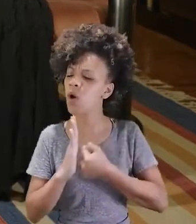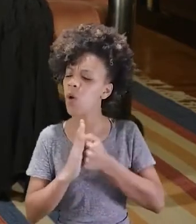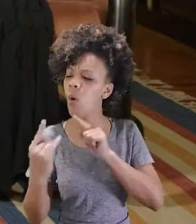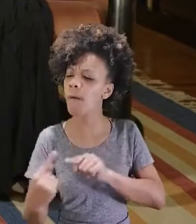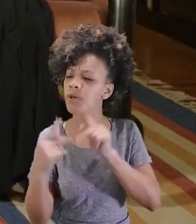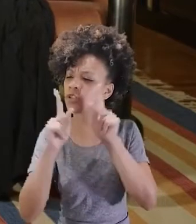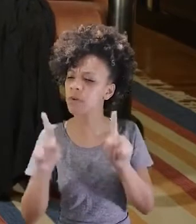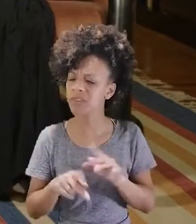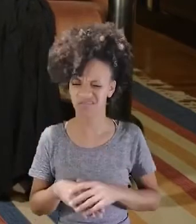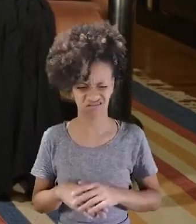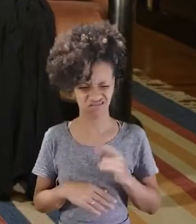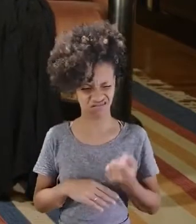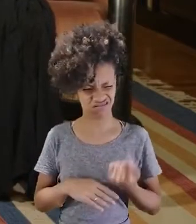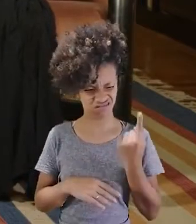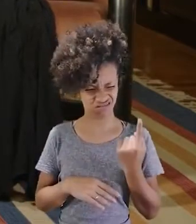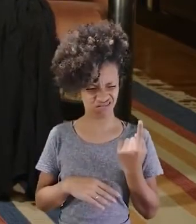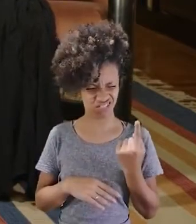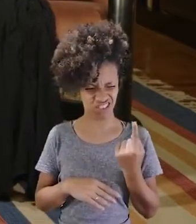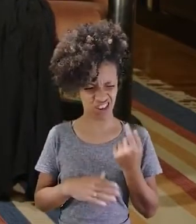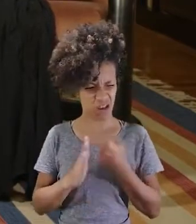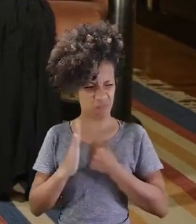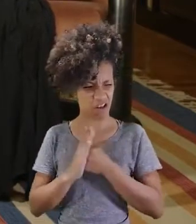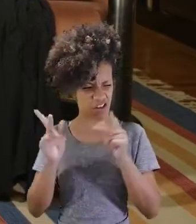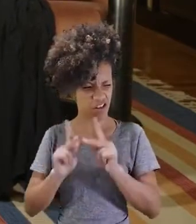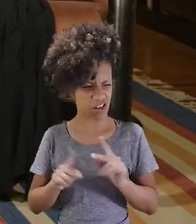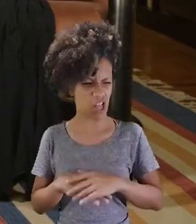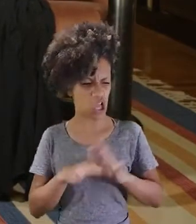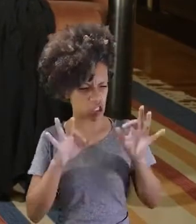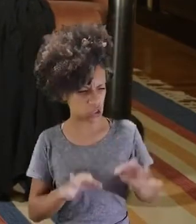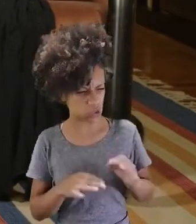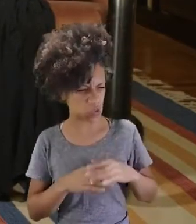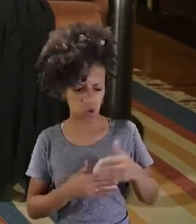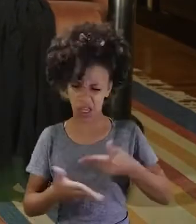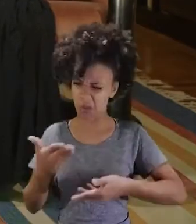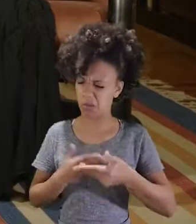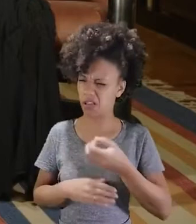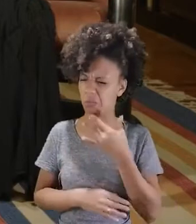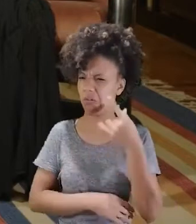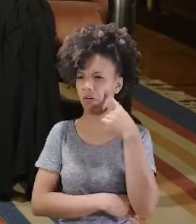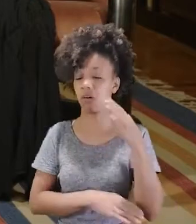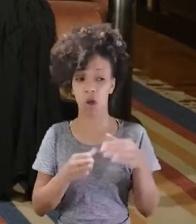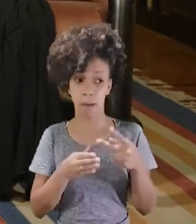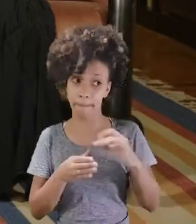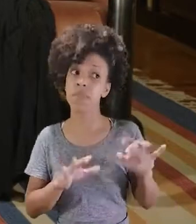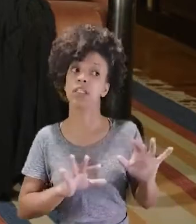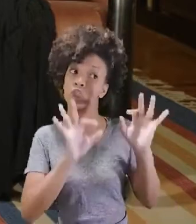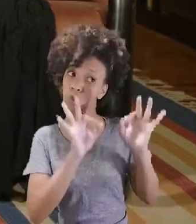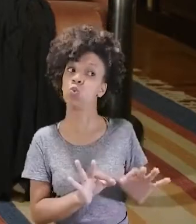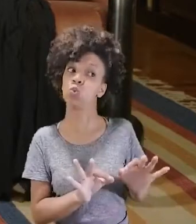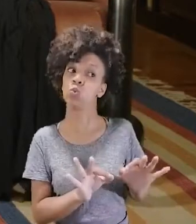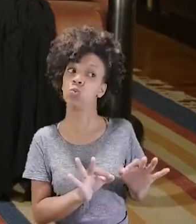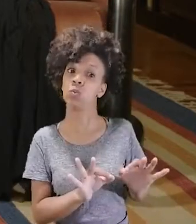aprender Olha que estranho isso aquilo tá sempre pela paz ser justo e Imparcial ou é bom cara percebam seja